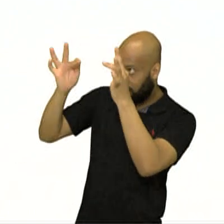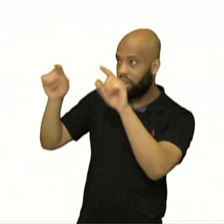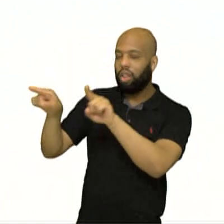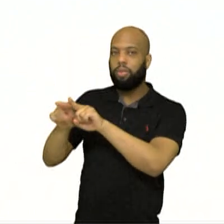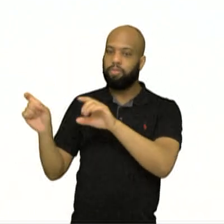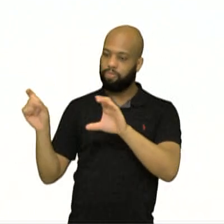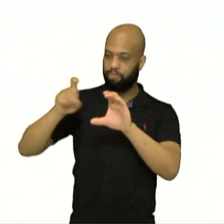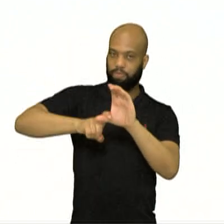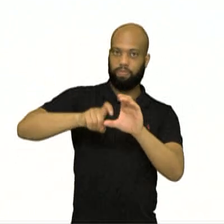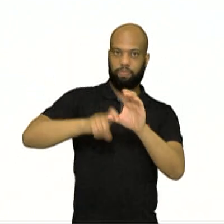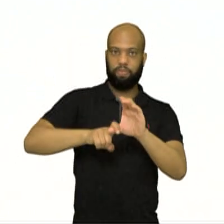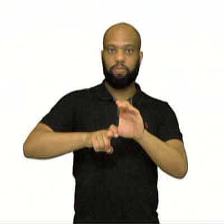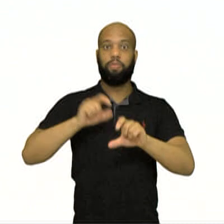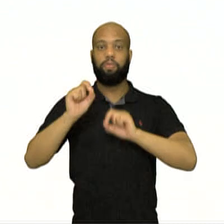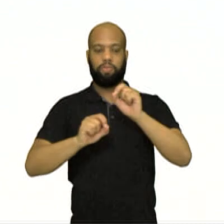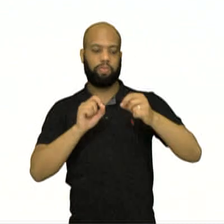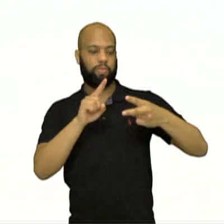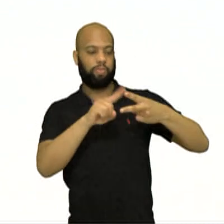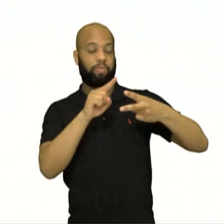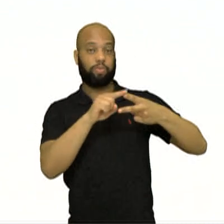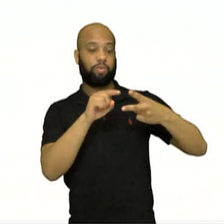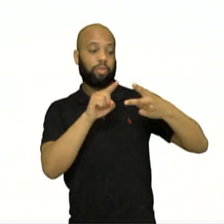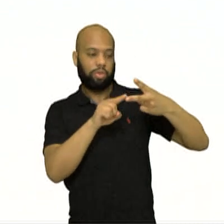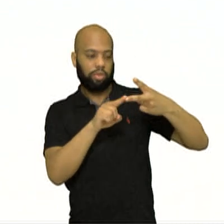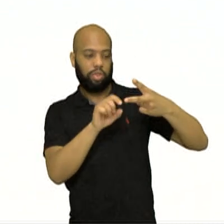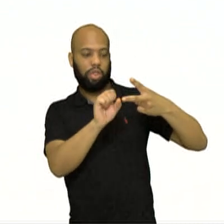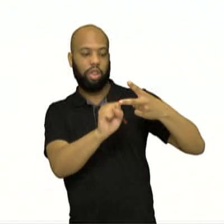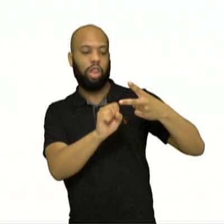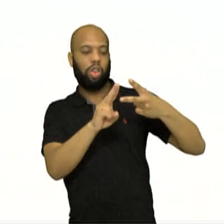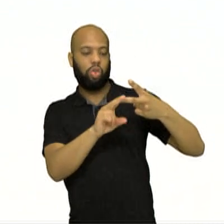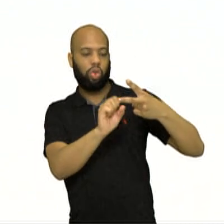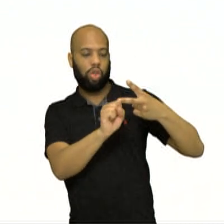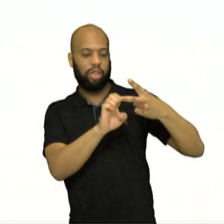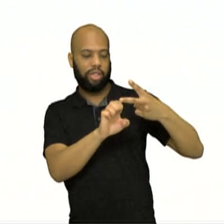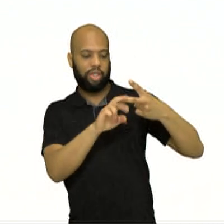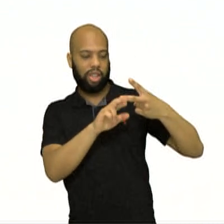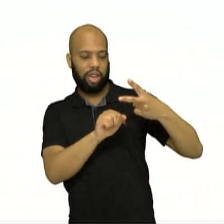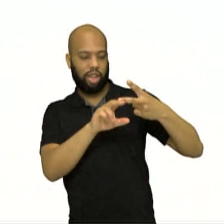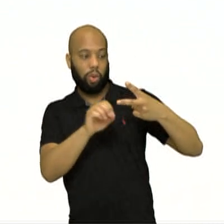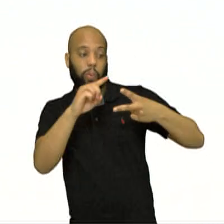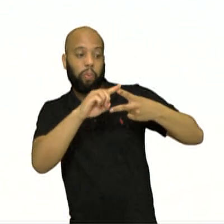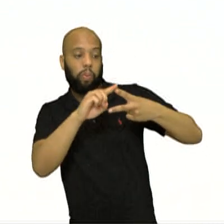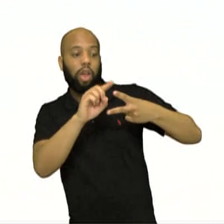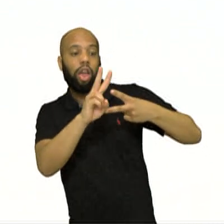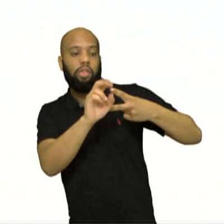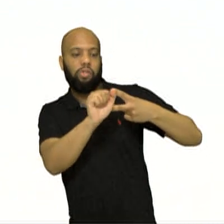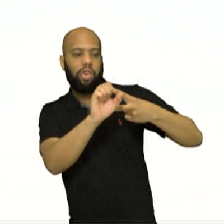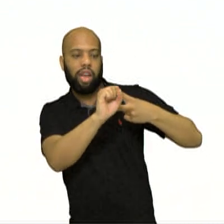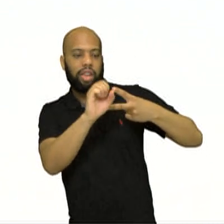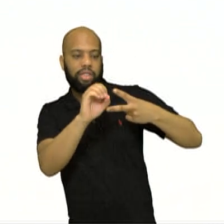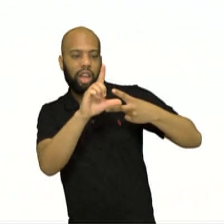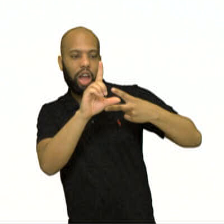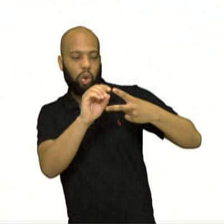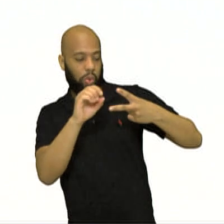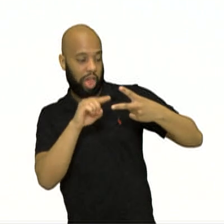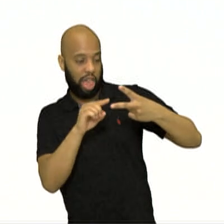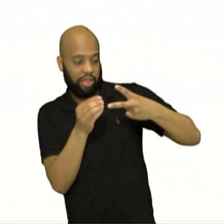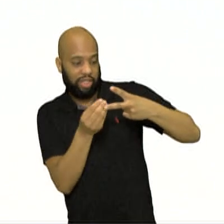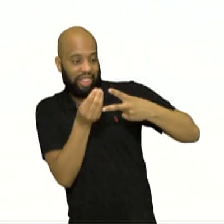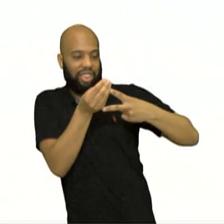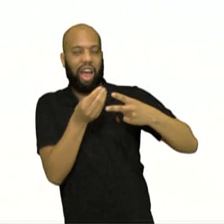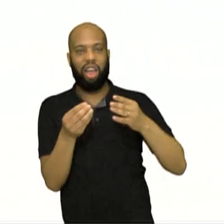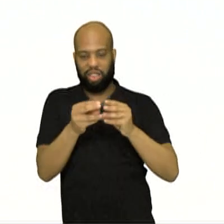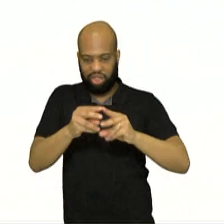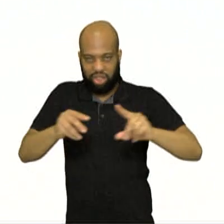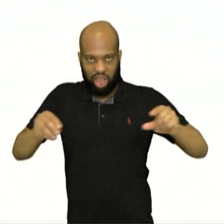entre o sucerano, ou seja, aquele que vai dar a terra, doar a terra, e o vassalo, aquele que vai receber a terra ou esses